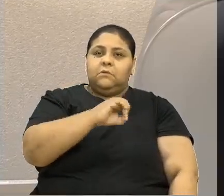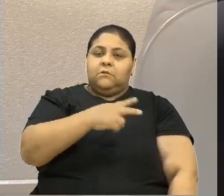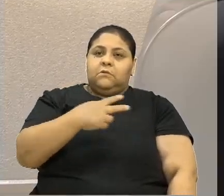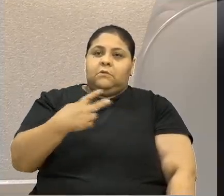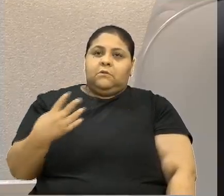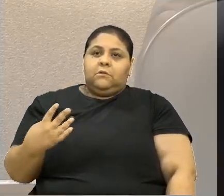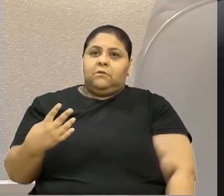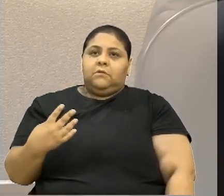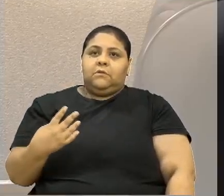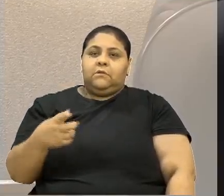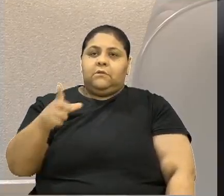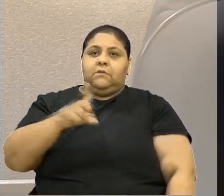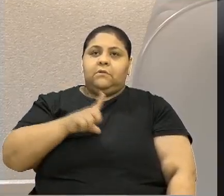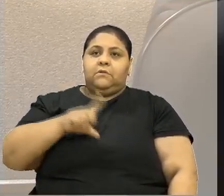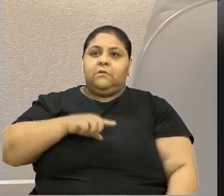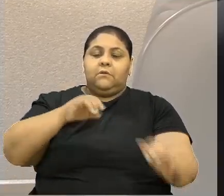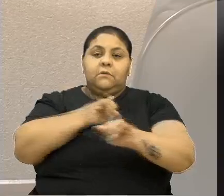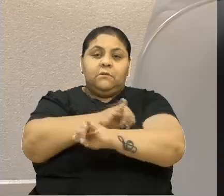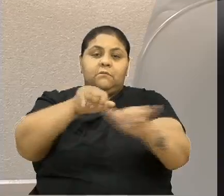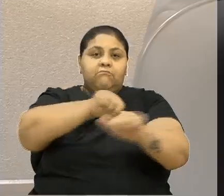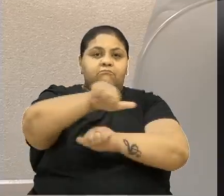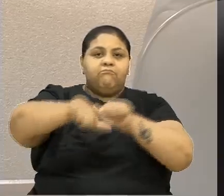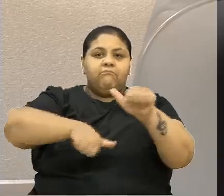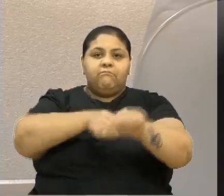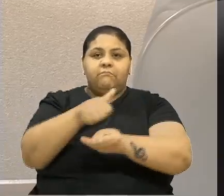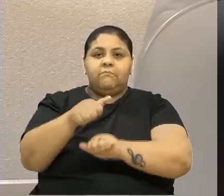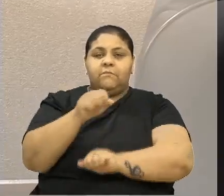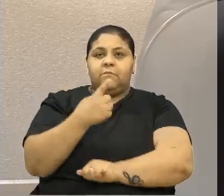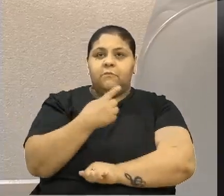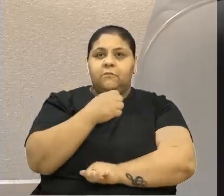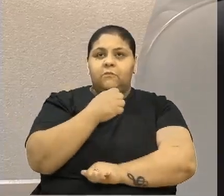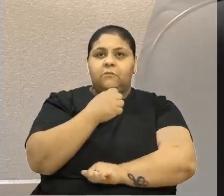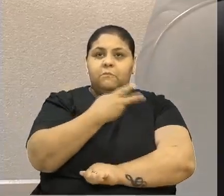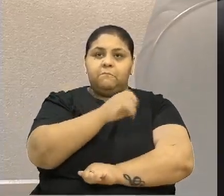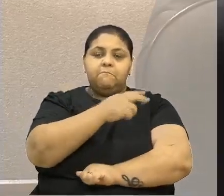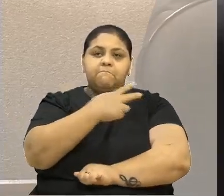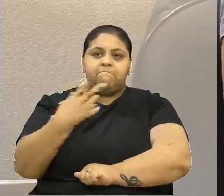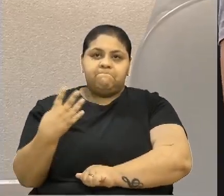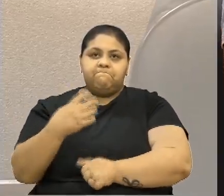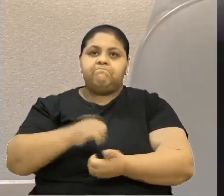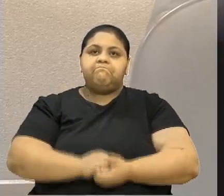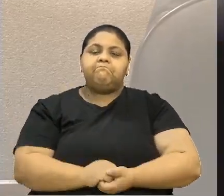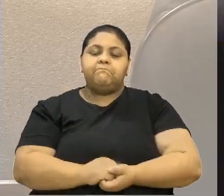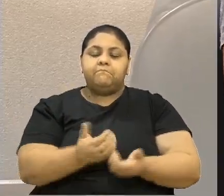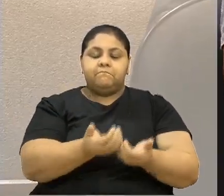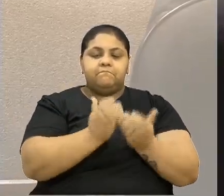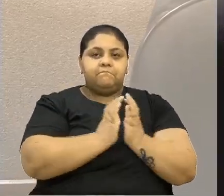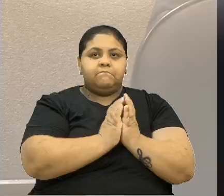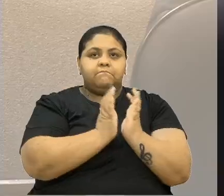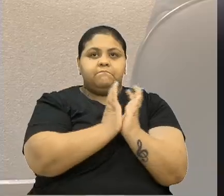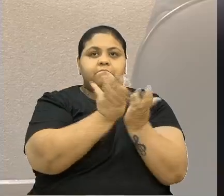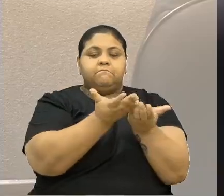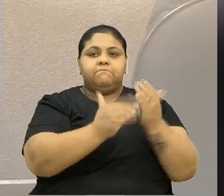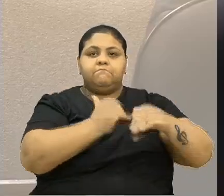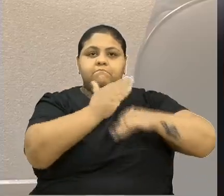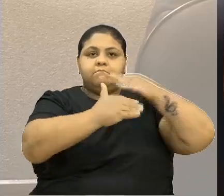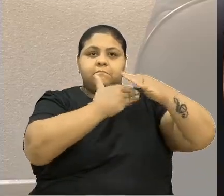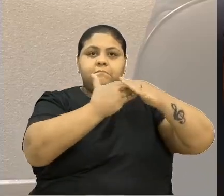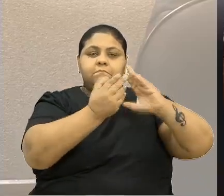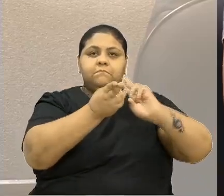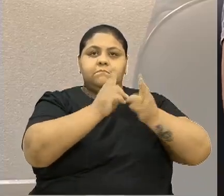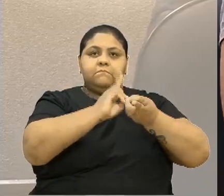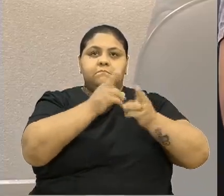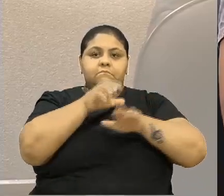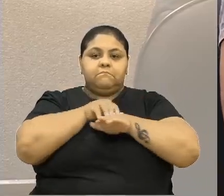224/2024. Contém mensagem retificativa 1/2024. Recebe esta Comissão de Desenvolvimento